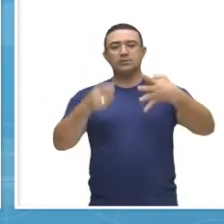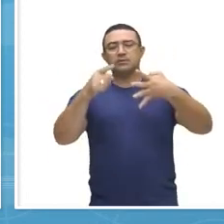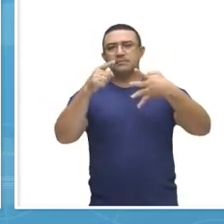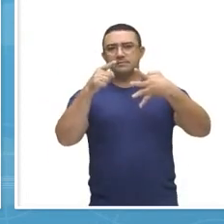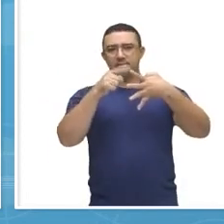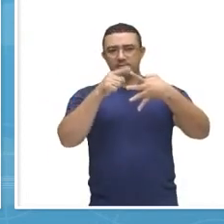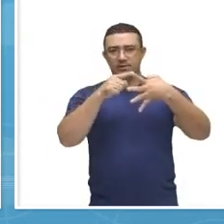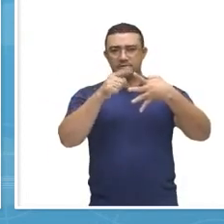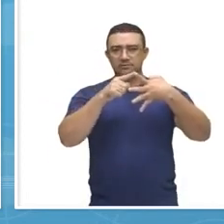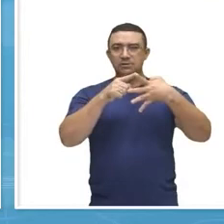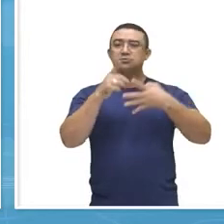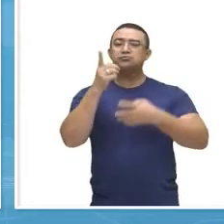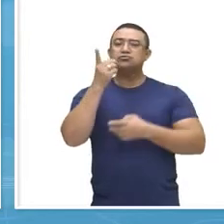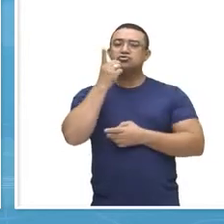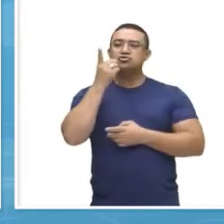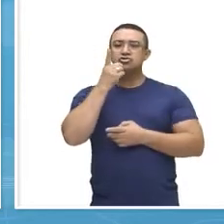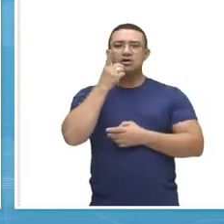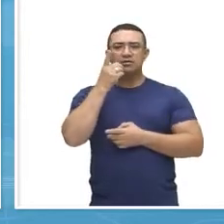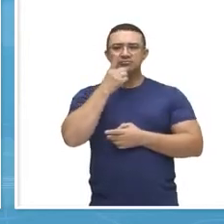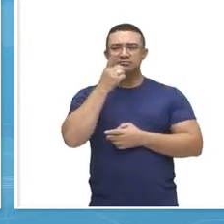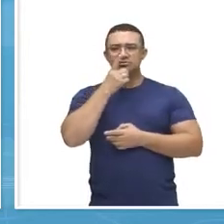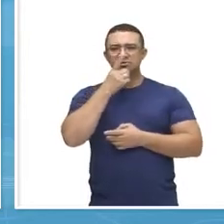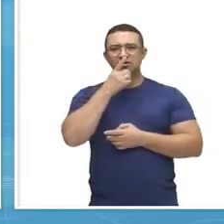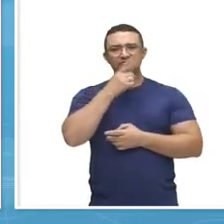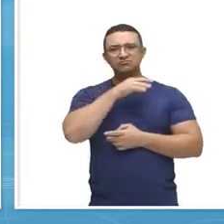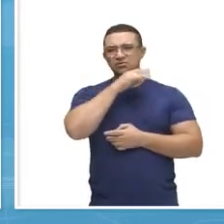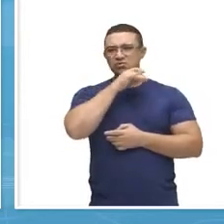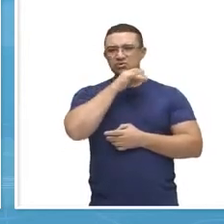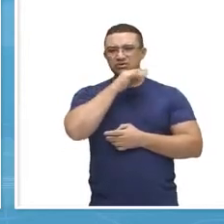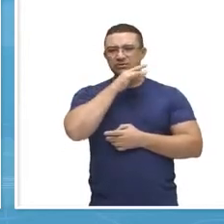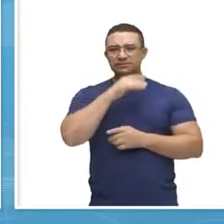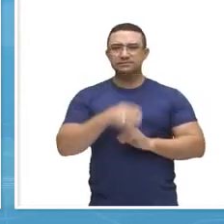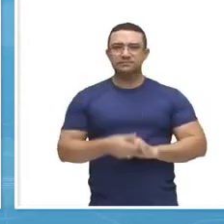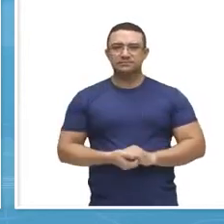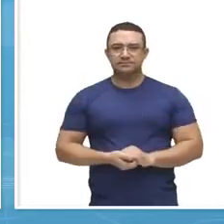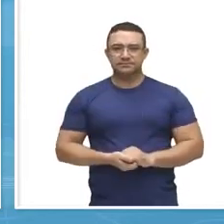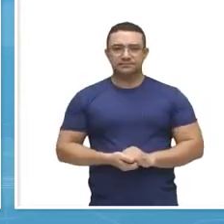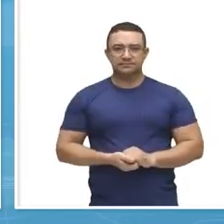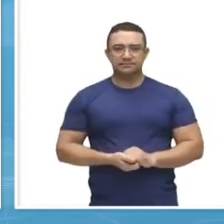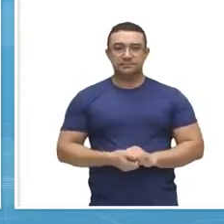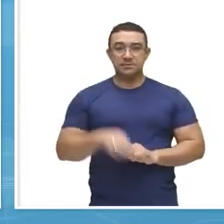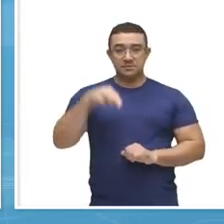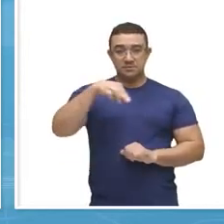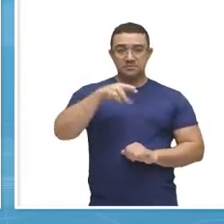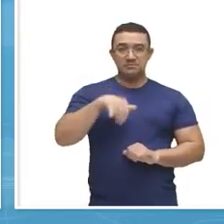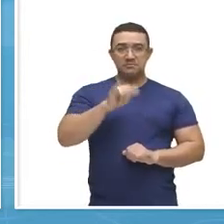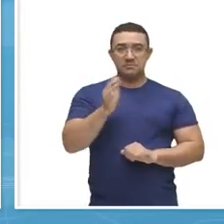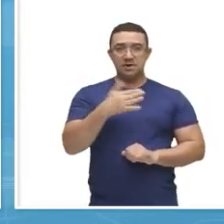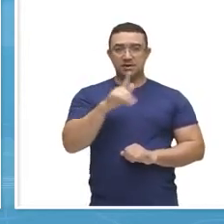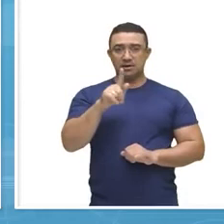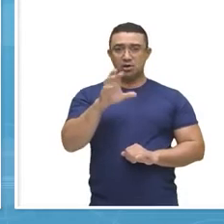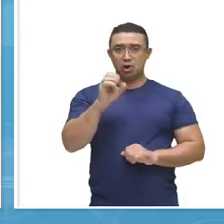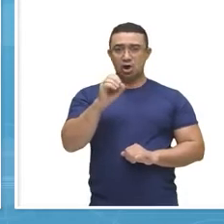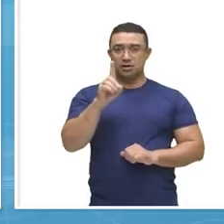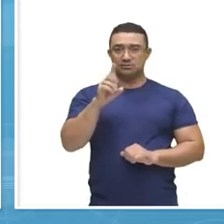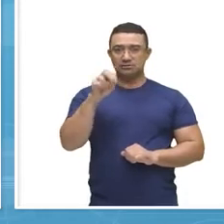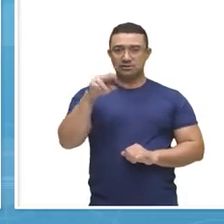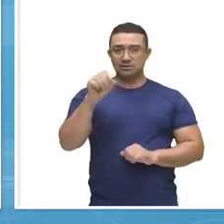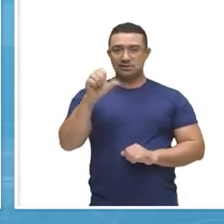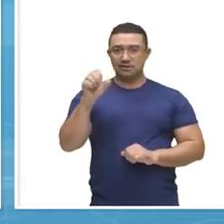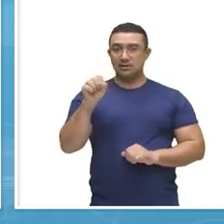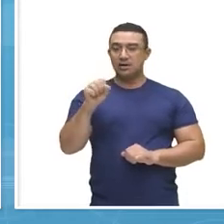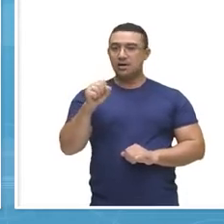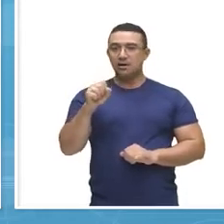podem perceber, tem uma palavra ali cognata, né? A gente pode utilizar como cognata. A expressão my goodness significa minha nossa, meu Deus.